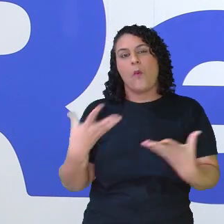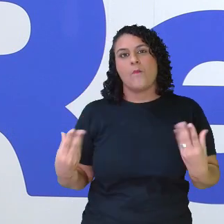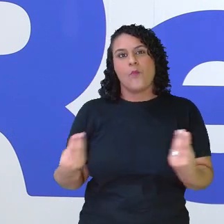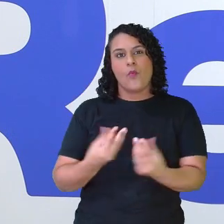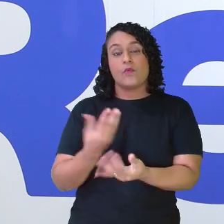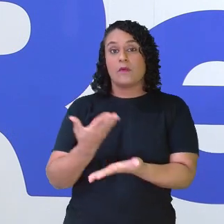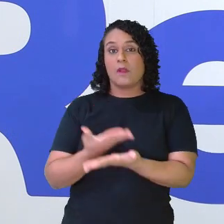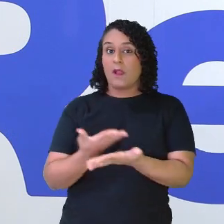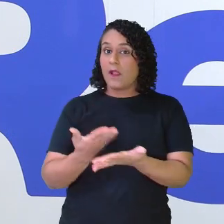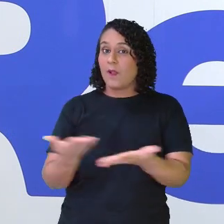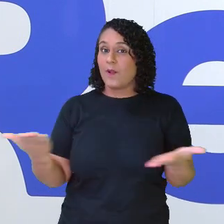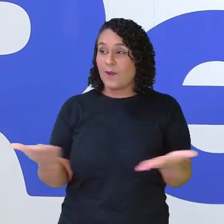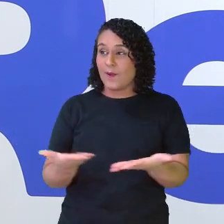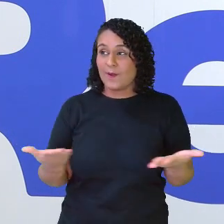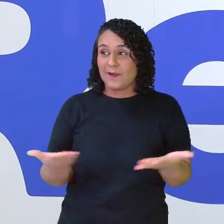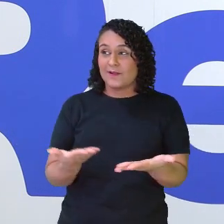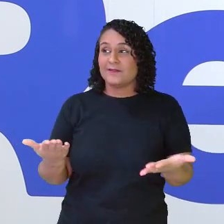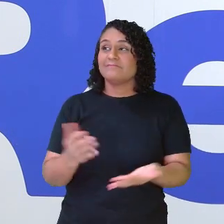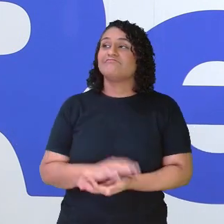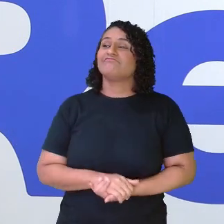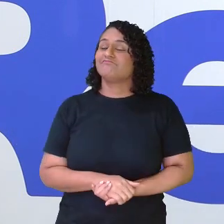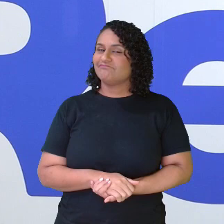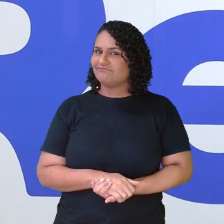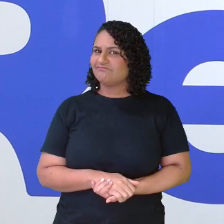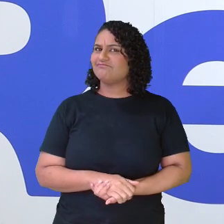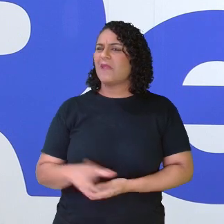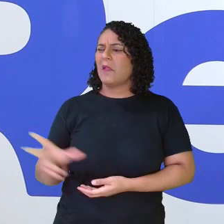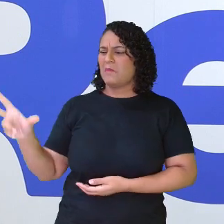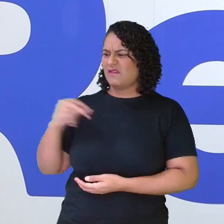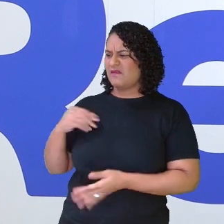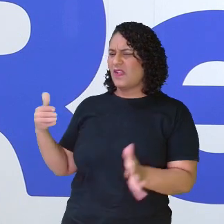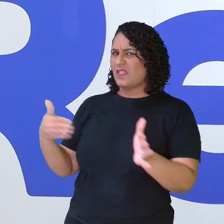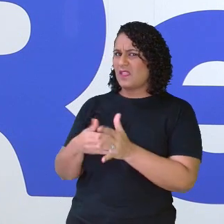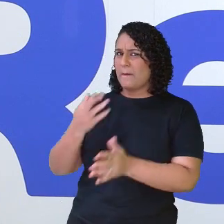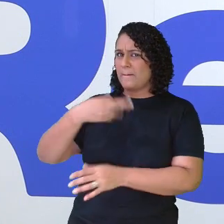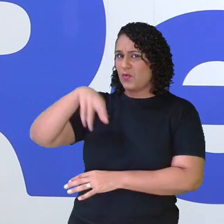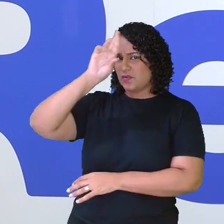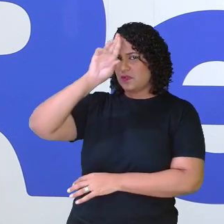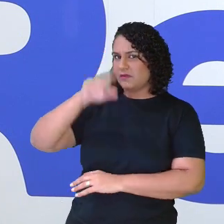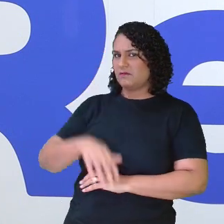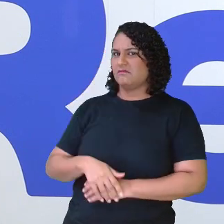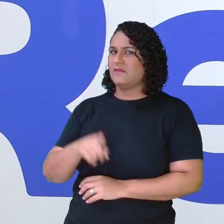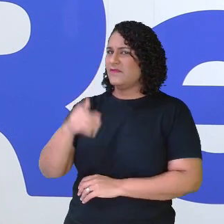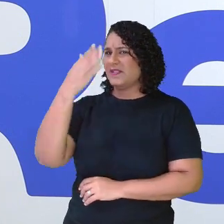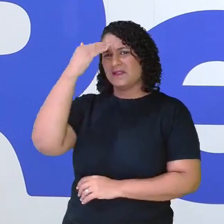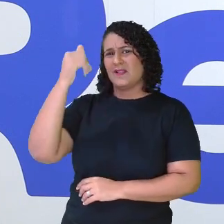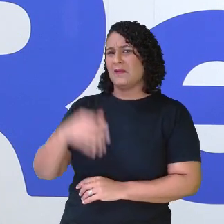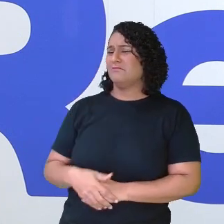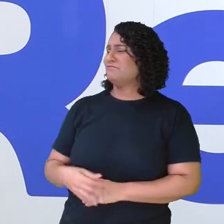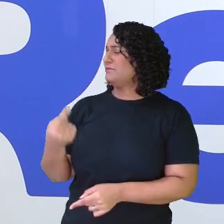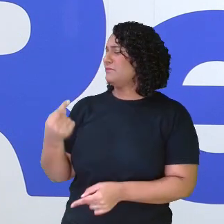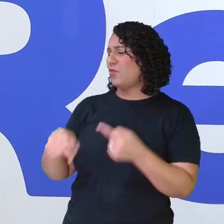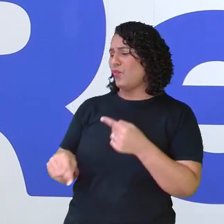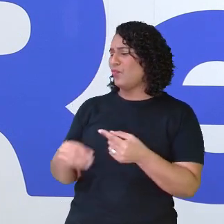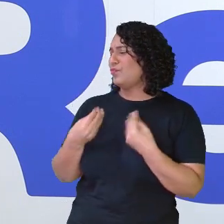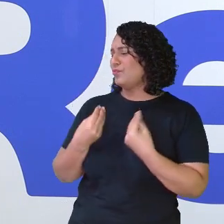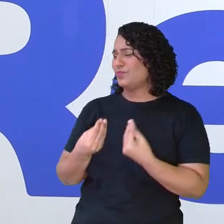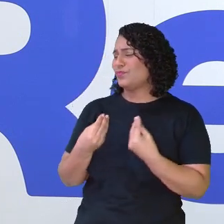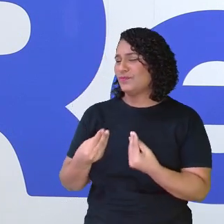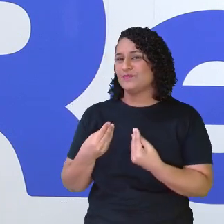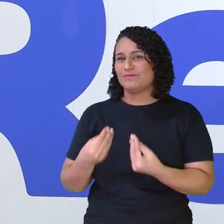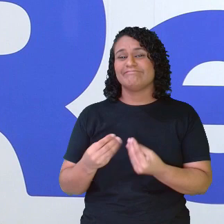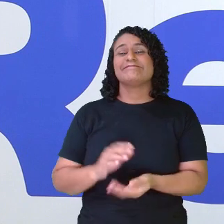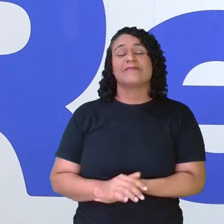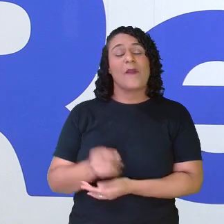essa aula do professor. E eu acho que a gente mereceria ficar até meio-dia, mas vocês sabem que não dá, né? Ela já está quase chegando